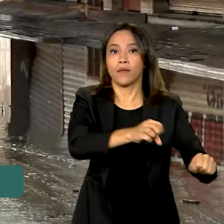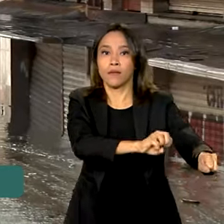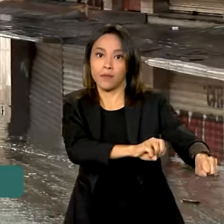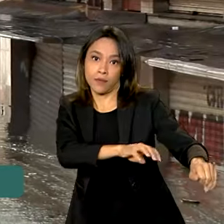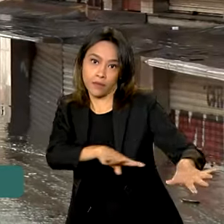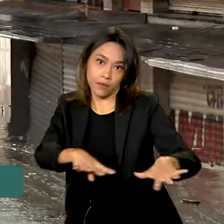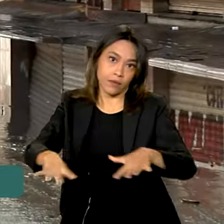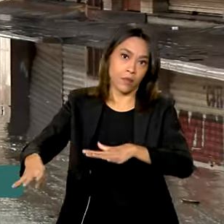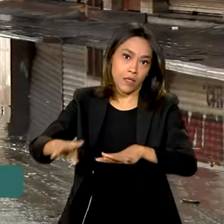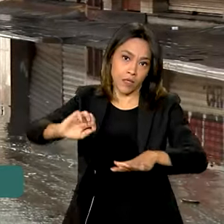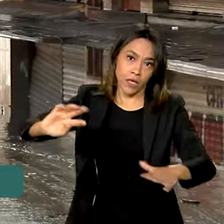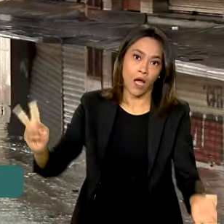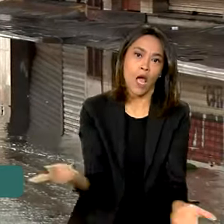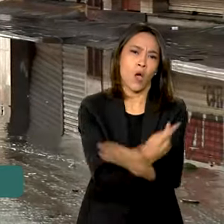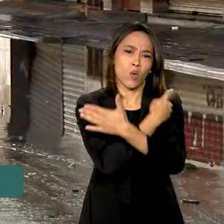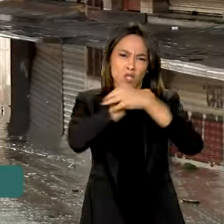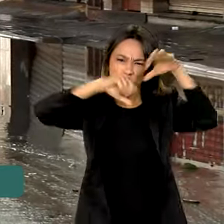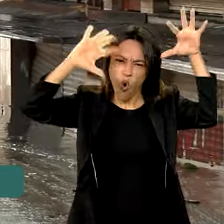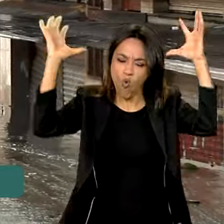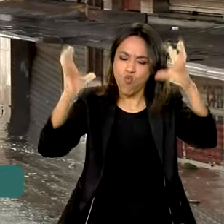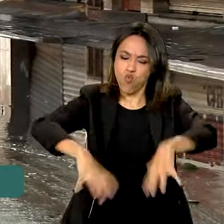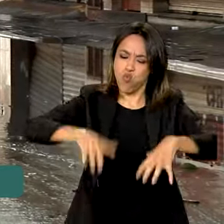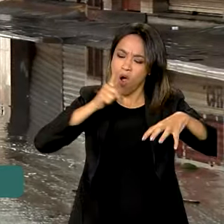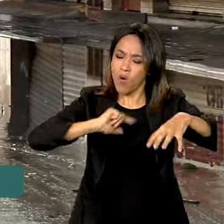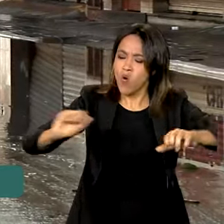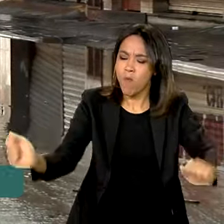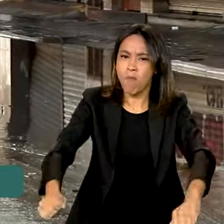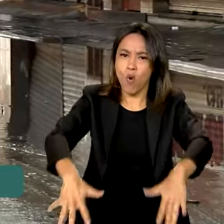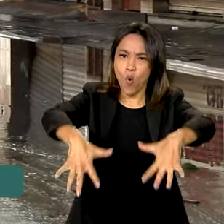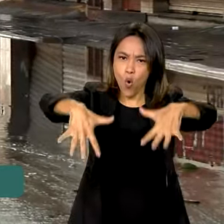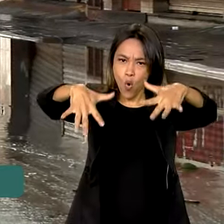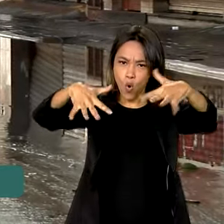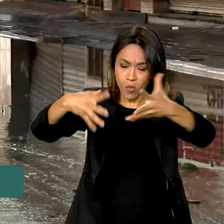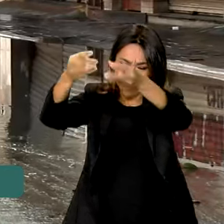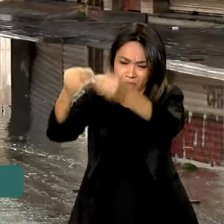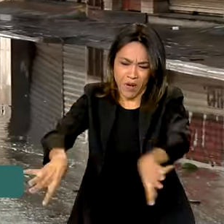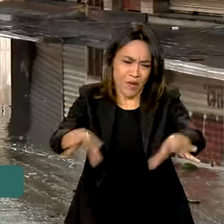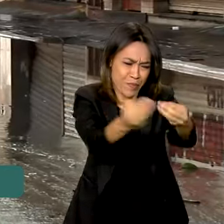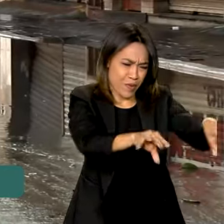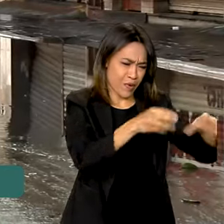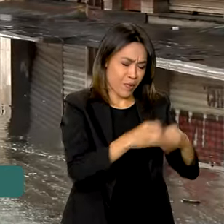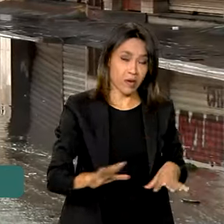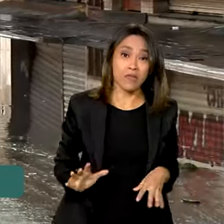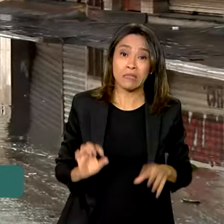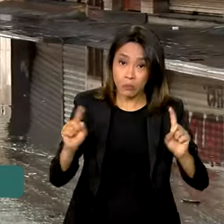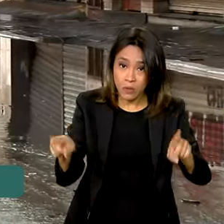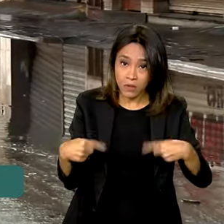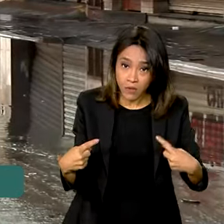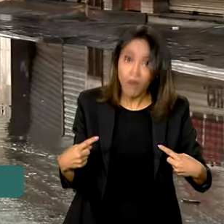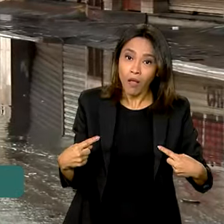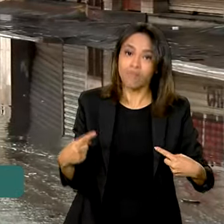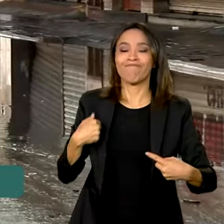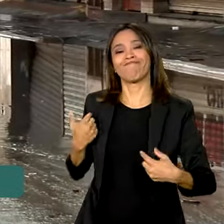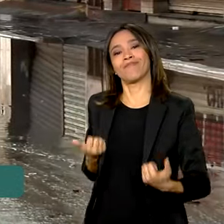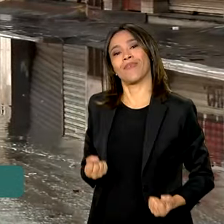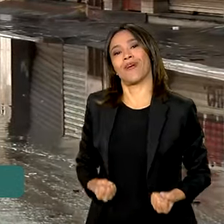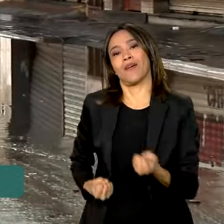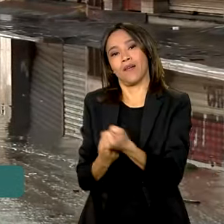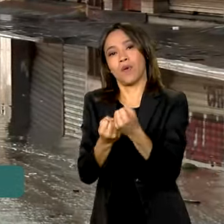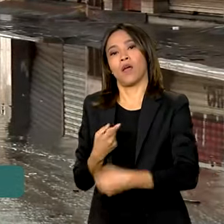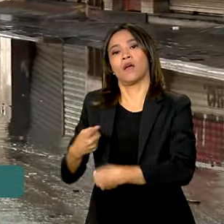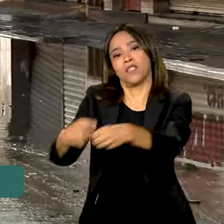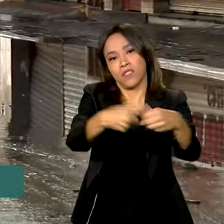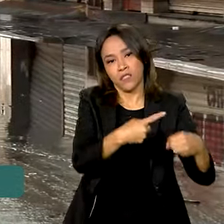dos extremos climáticos que causaram destruição por todo lado. O desafio é ajudar os municípios e